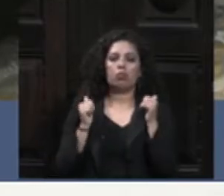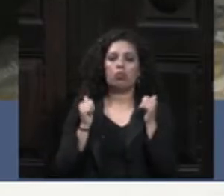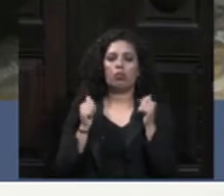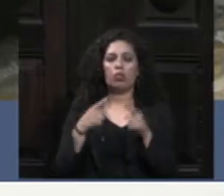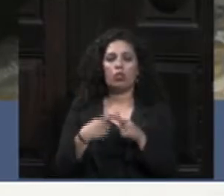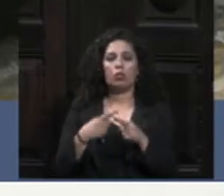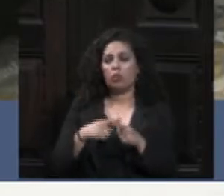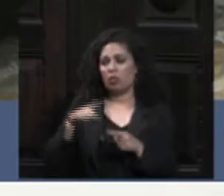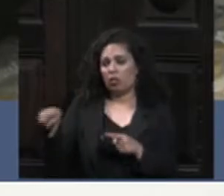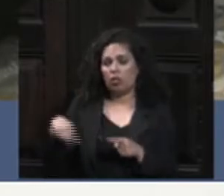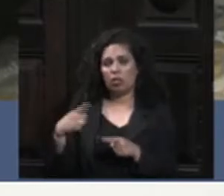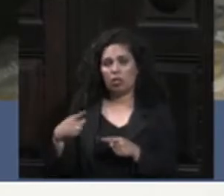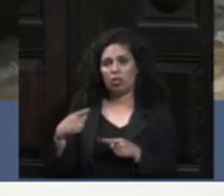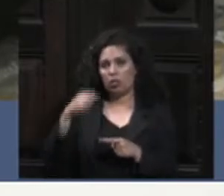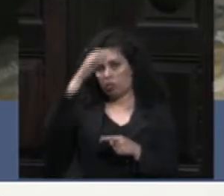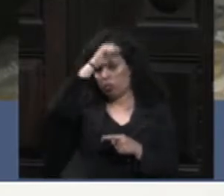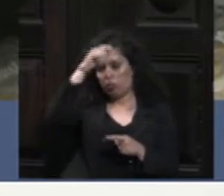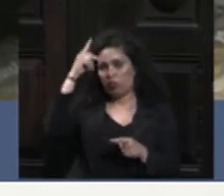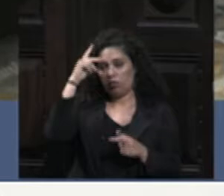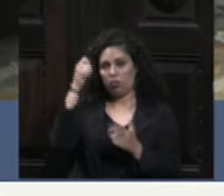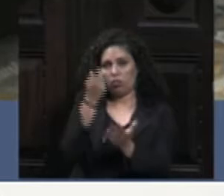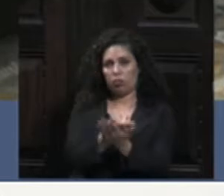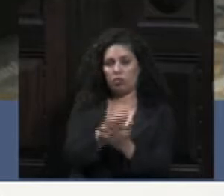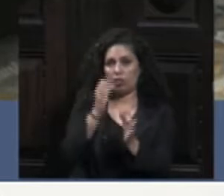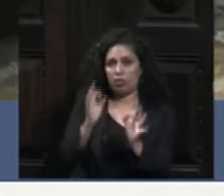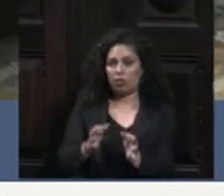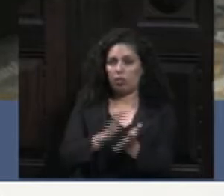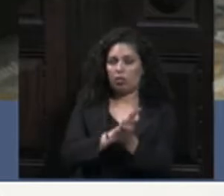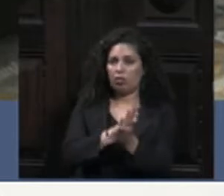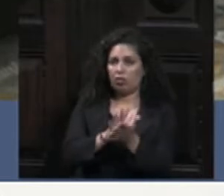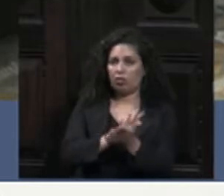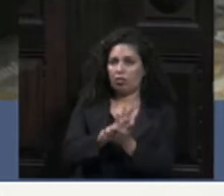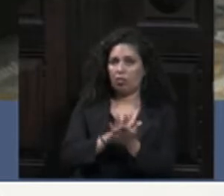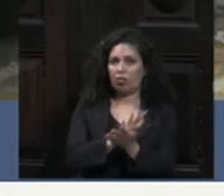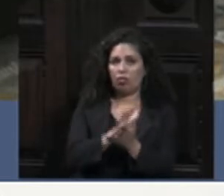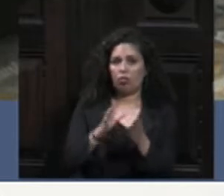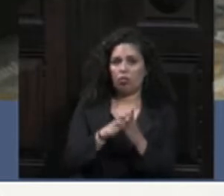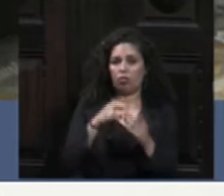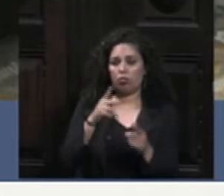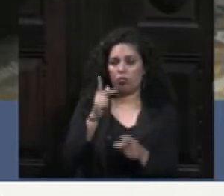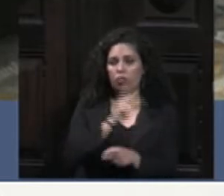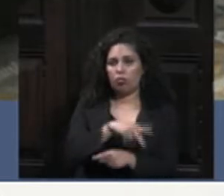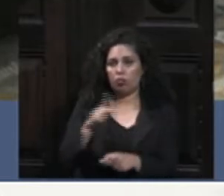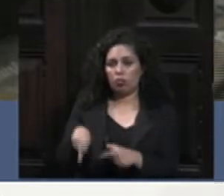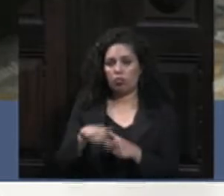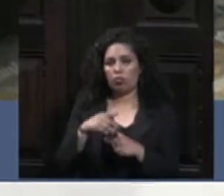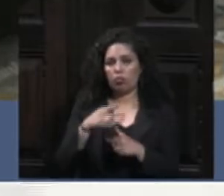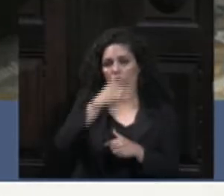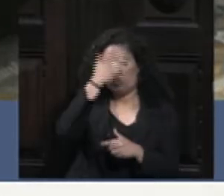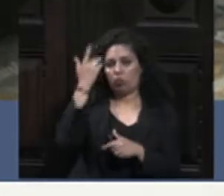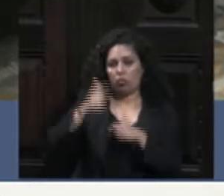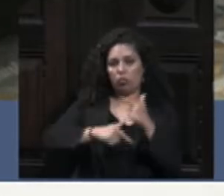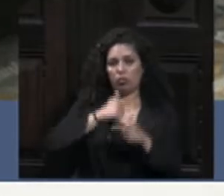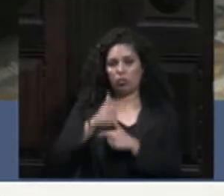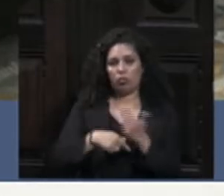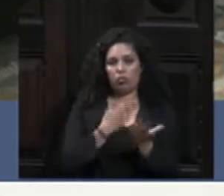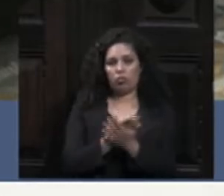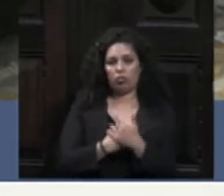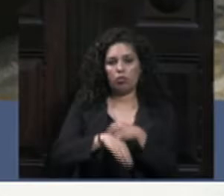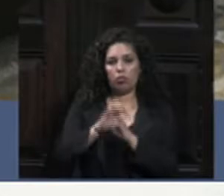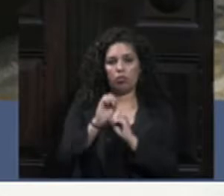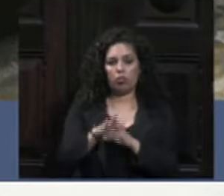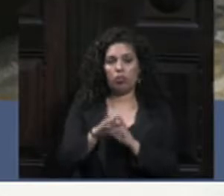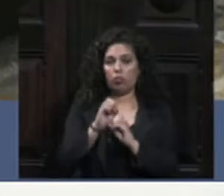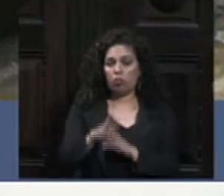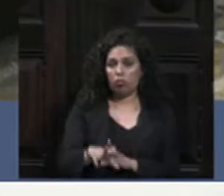mínimo de dignidade para os profissionais da educação do município de São Gonçalo. Não é possível que a segunda